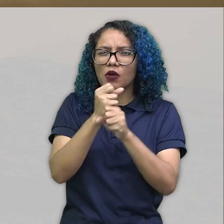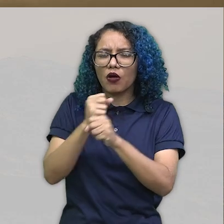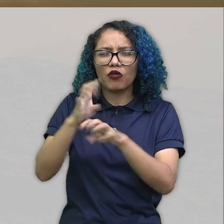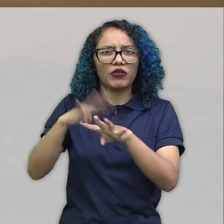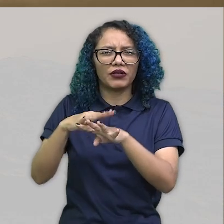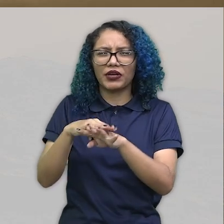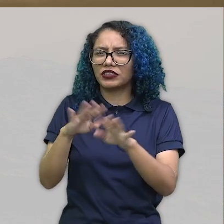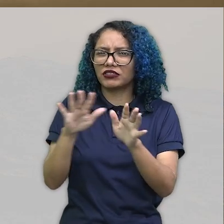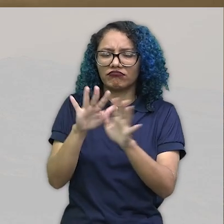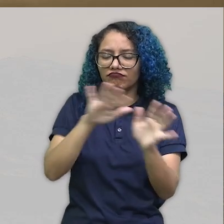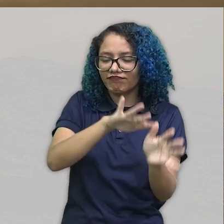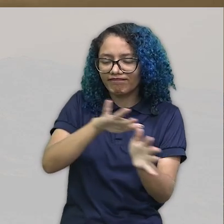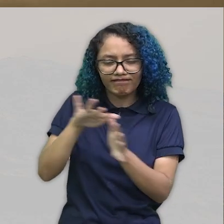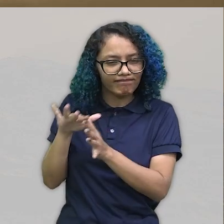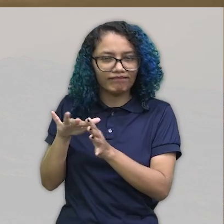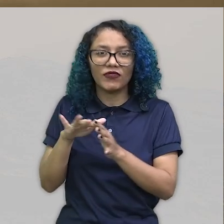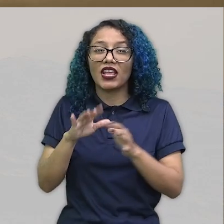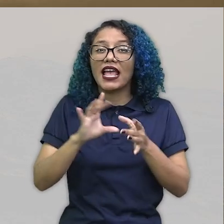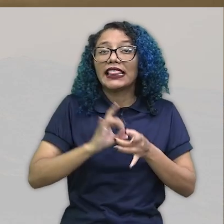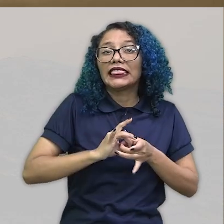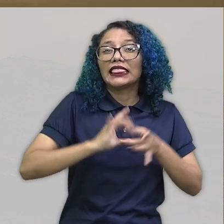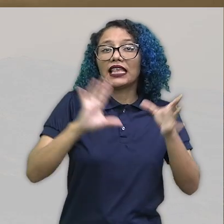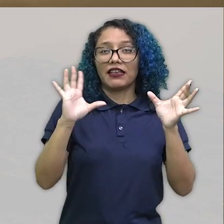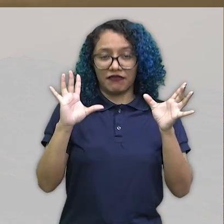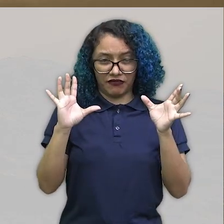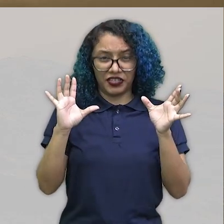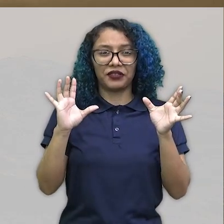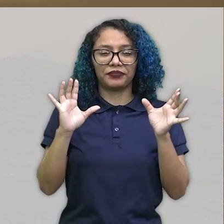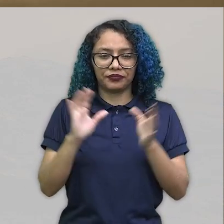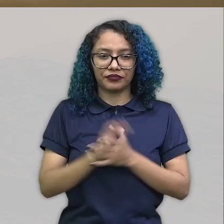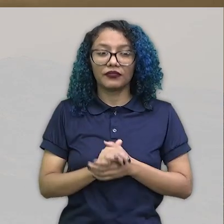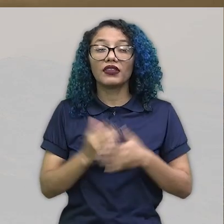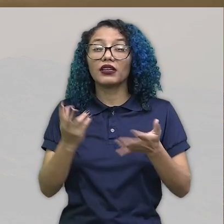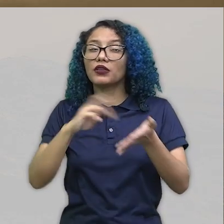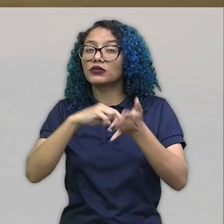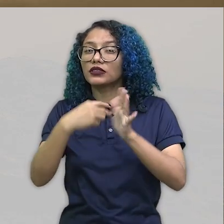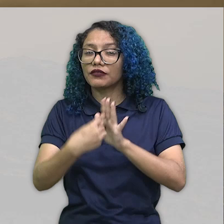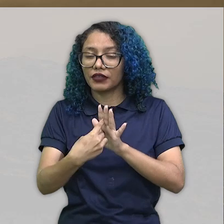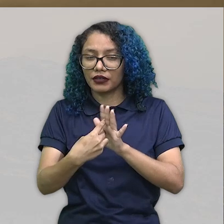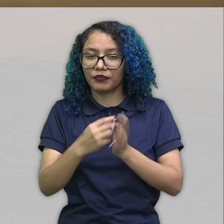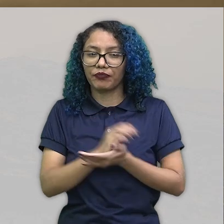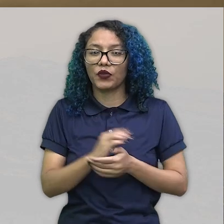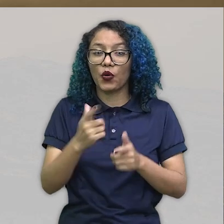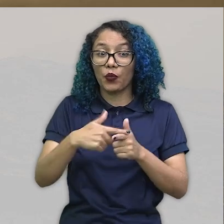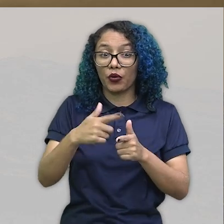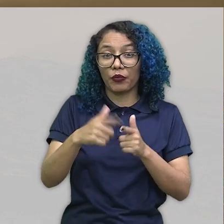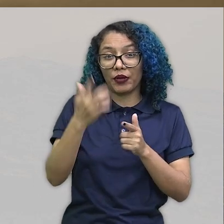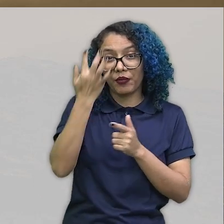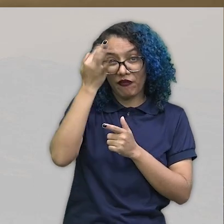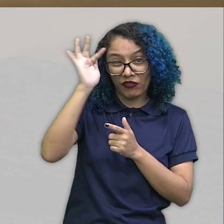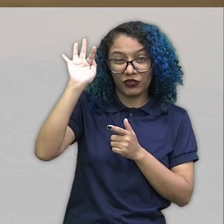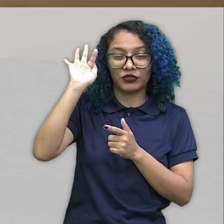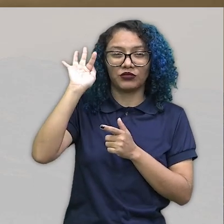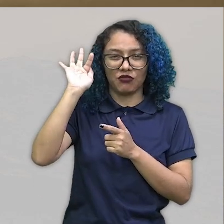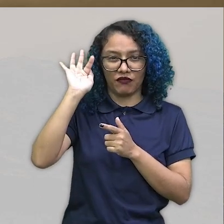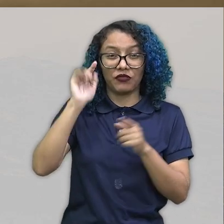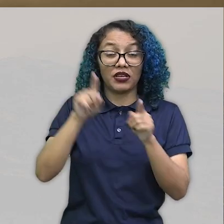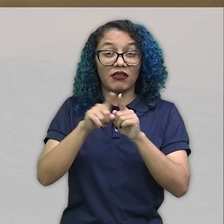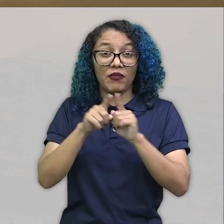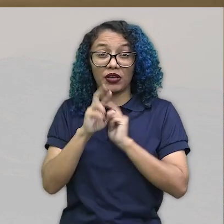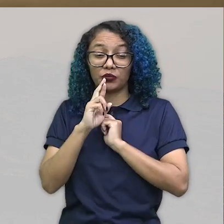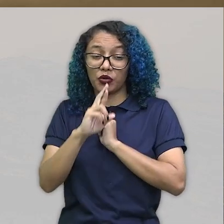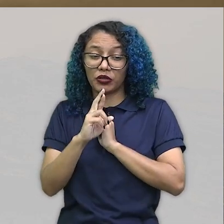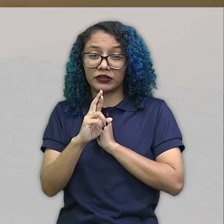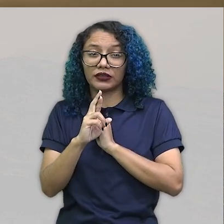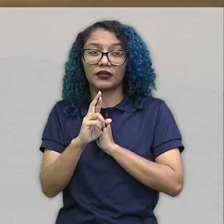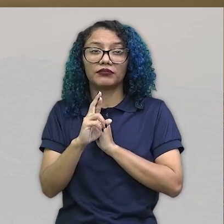cálculo matemático. Isso significa que o problema filosófico e sua resposta,